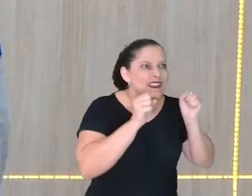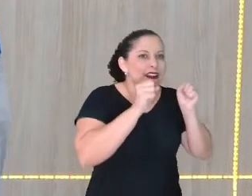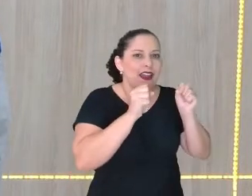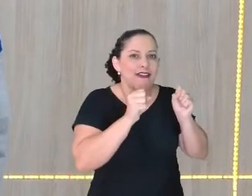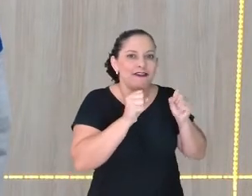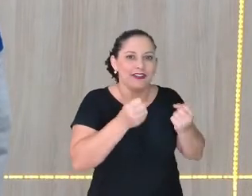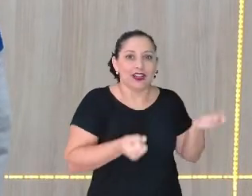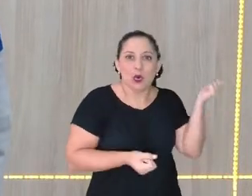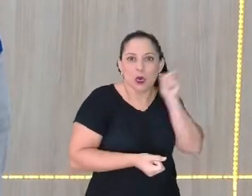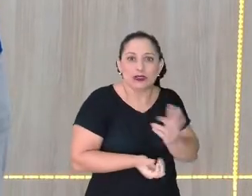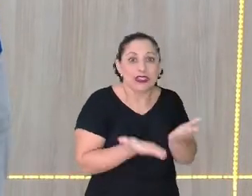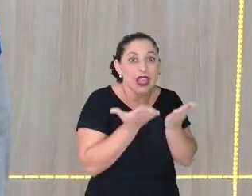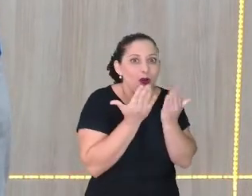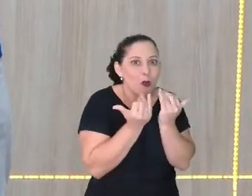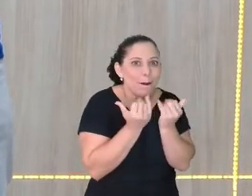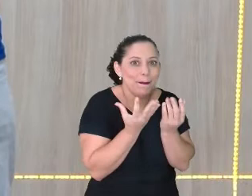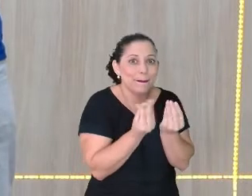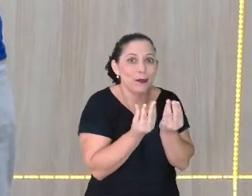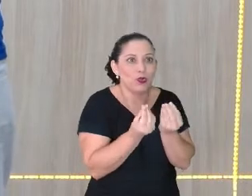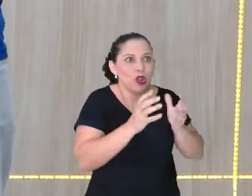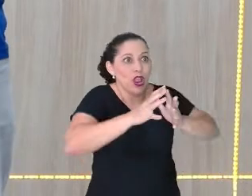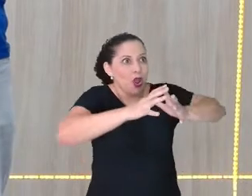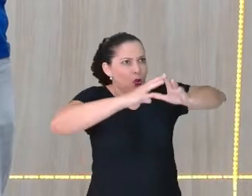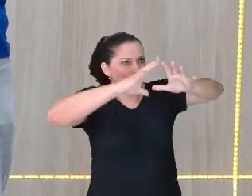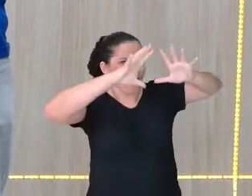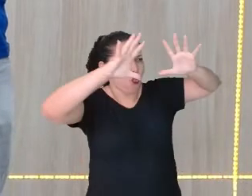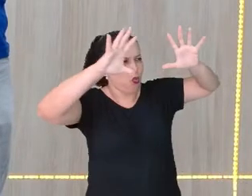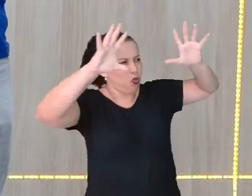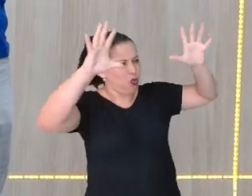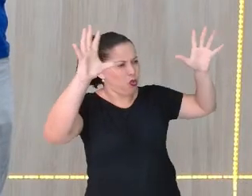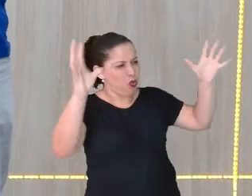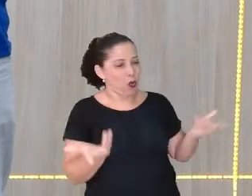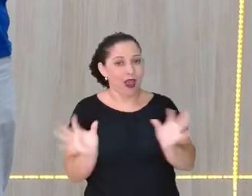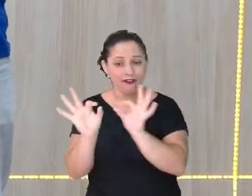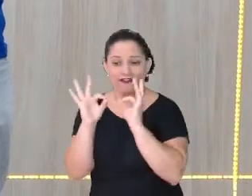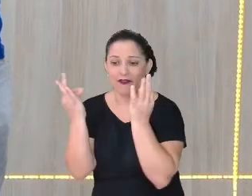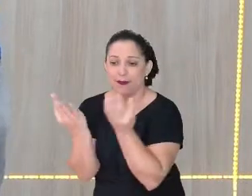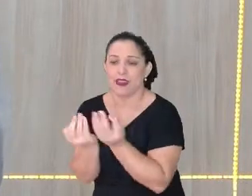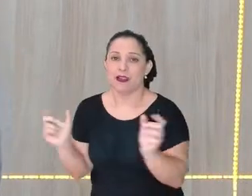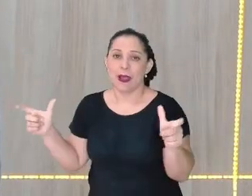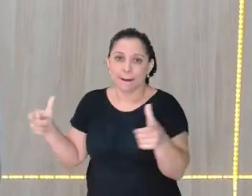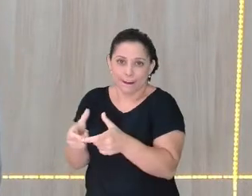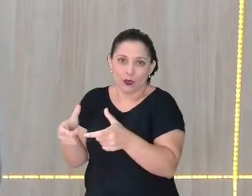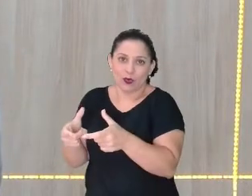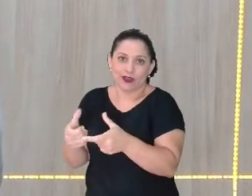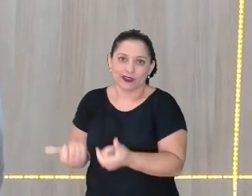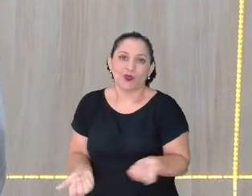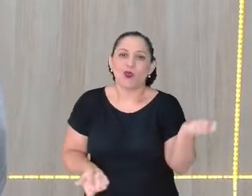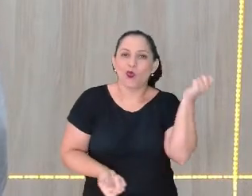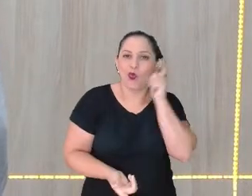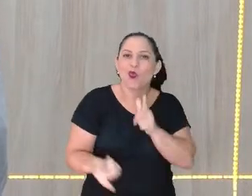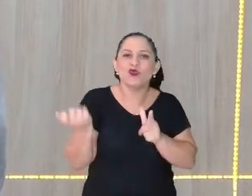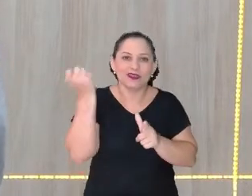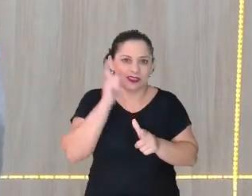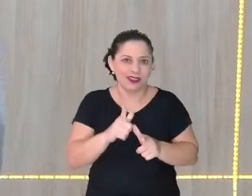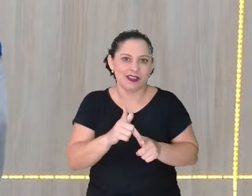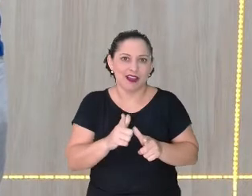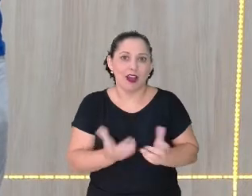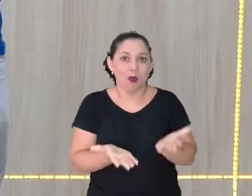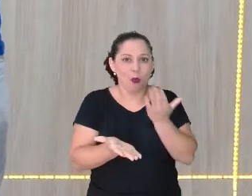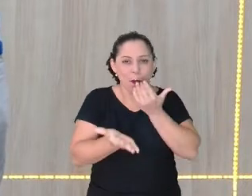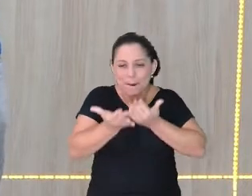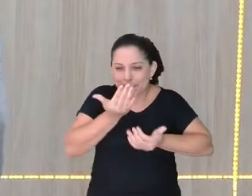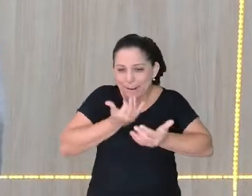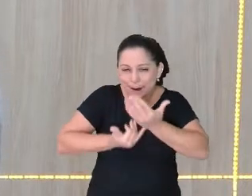muito tempo, porque era muito grande, o grupo familiar era pequeno, então eles eram mais caçadores. E